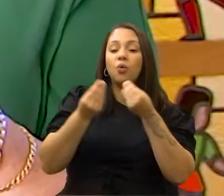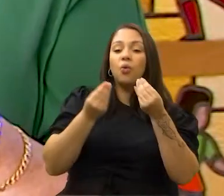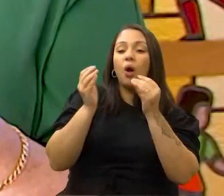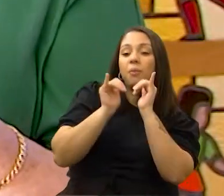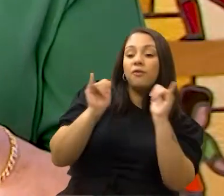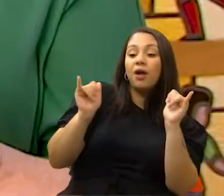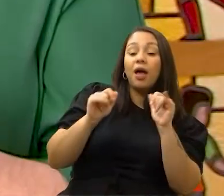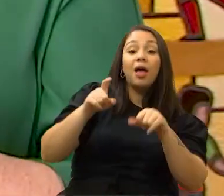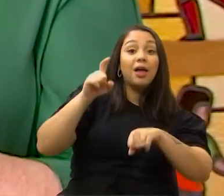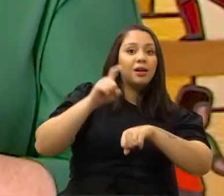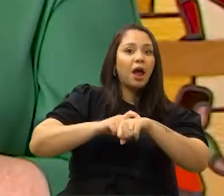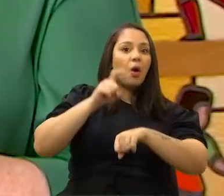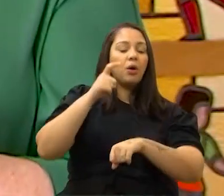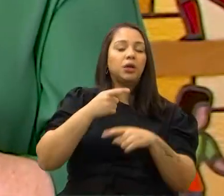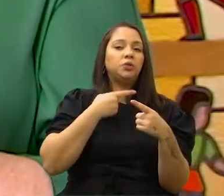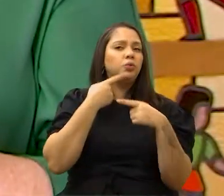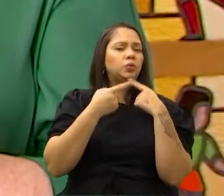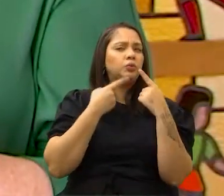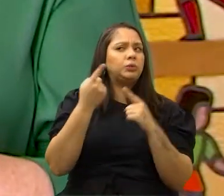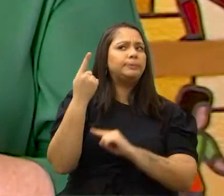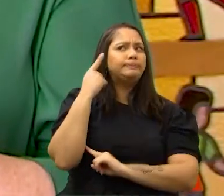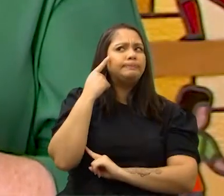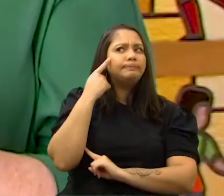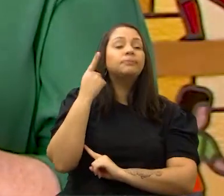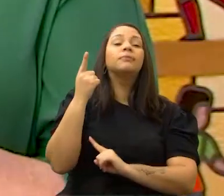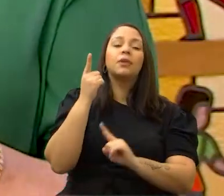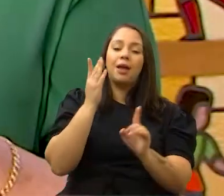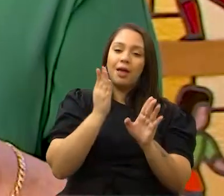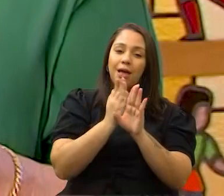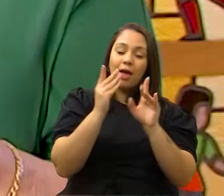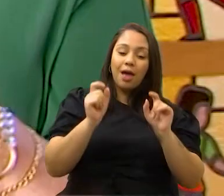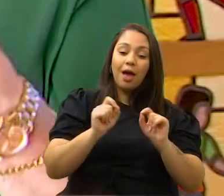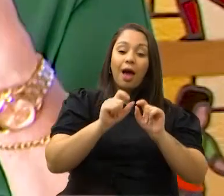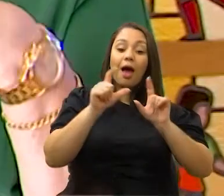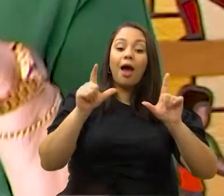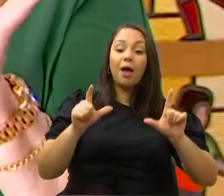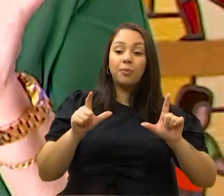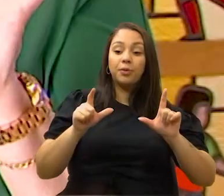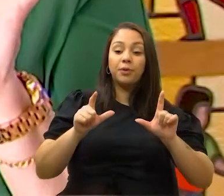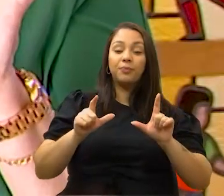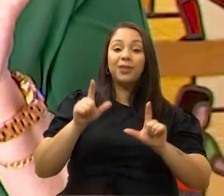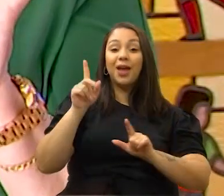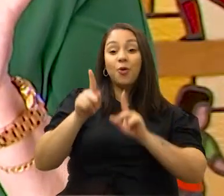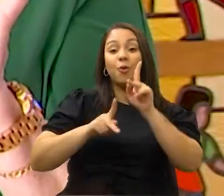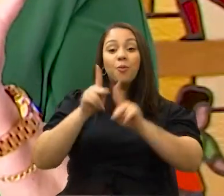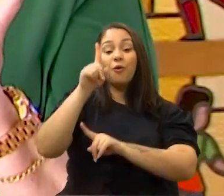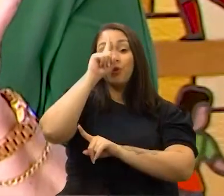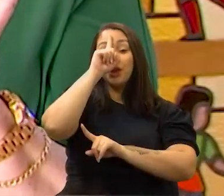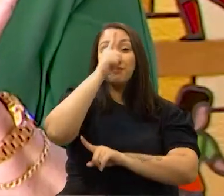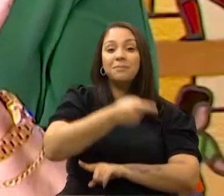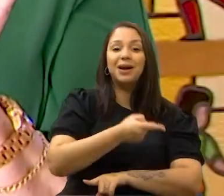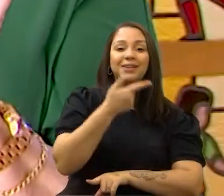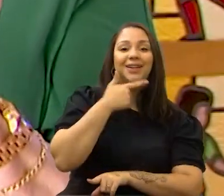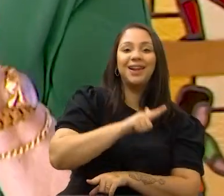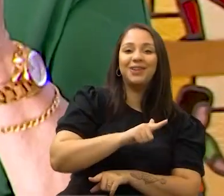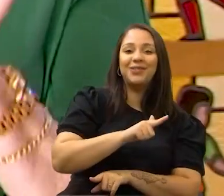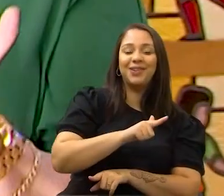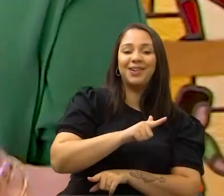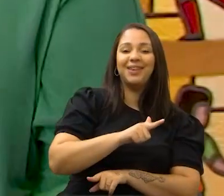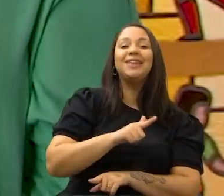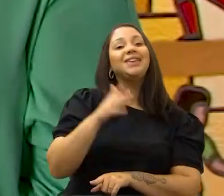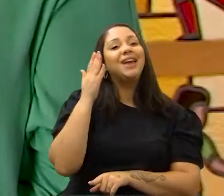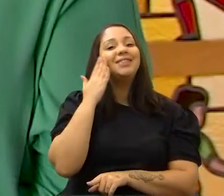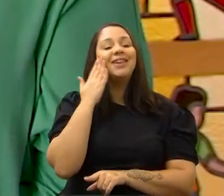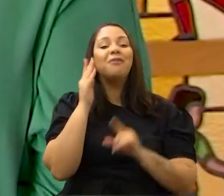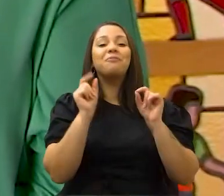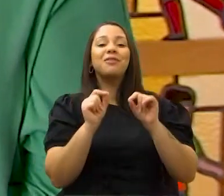como vão falar. A consulta é na hora da dúvida, né? Então, o povo é que manda na língua. O povo é